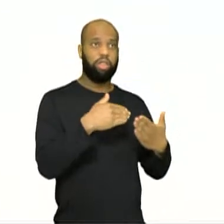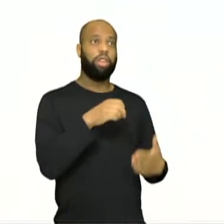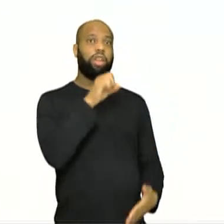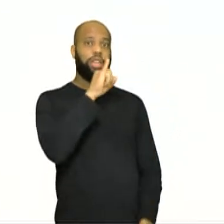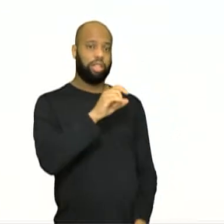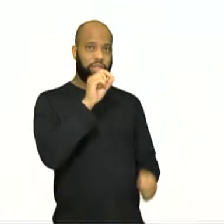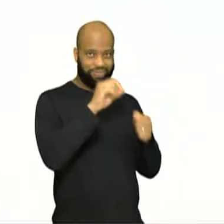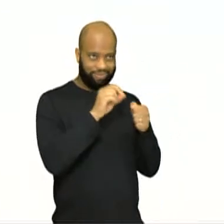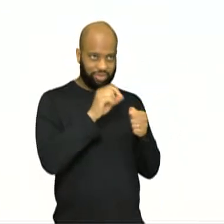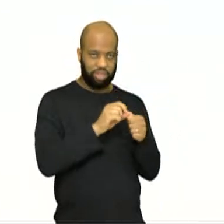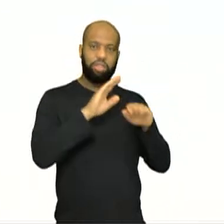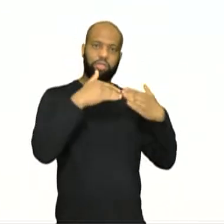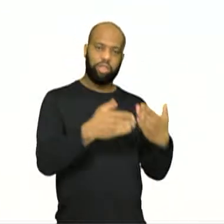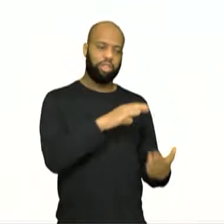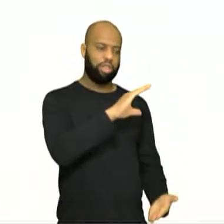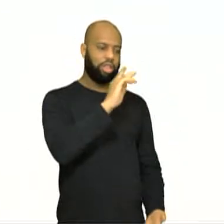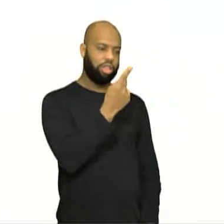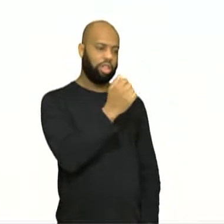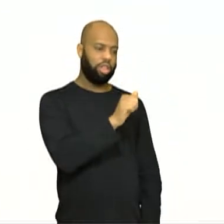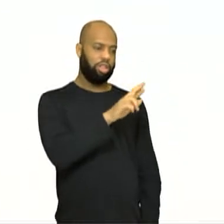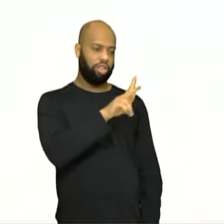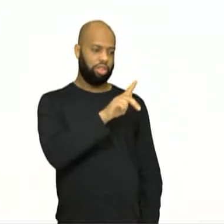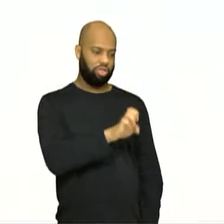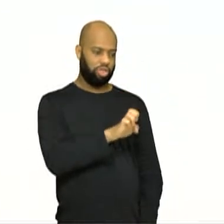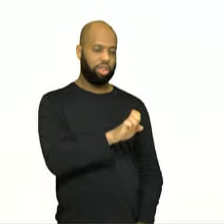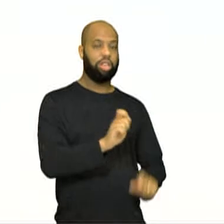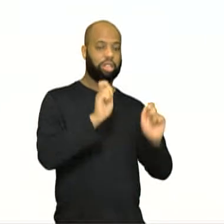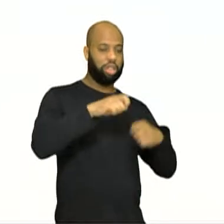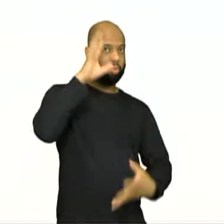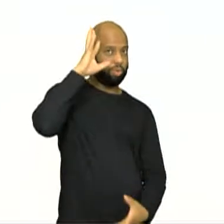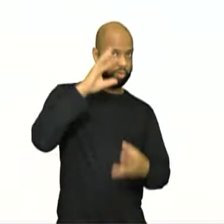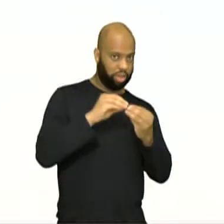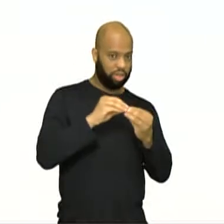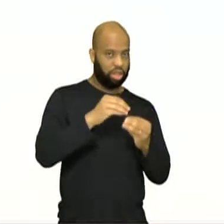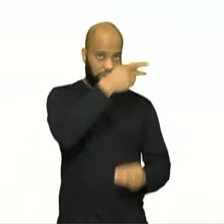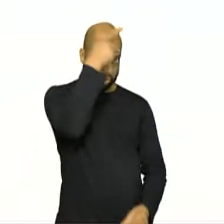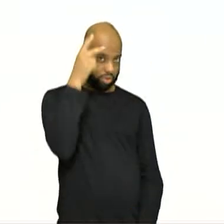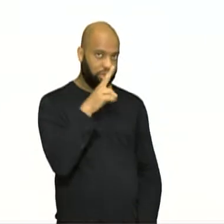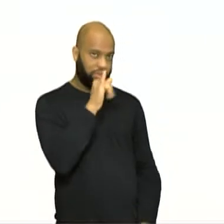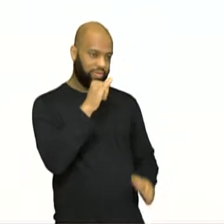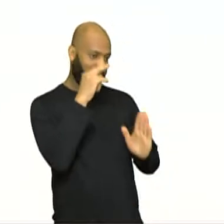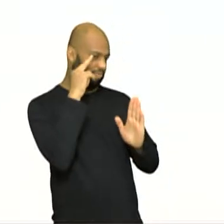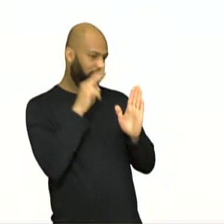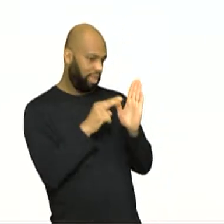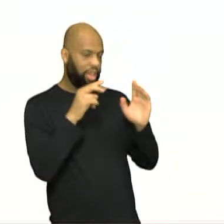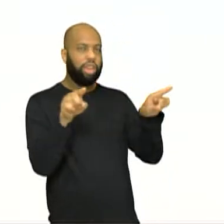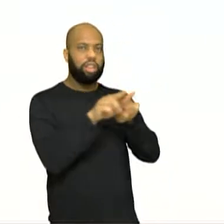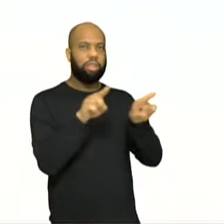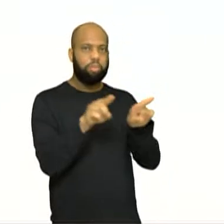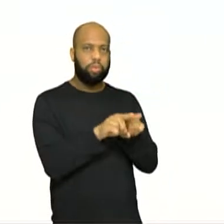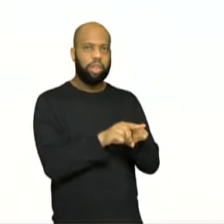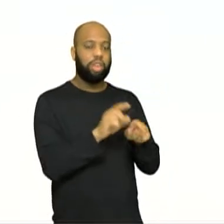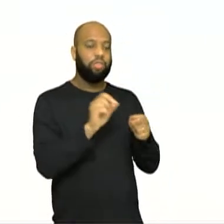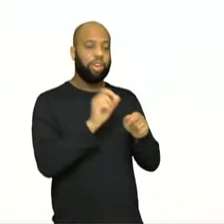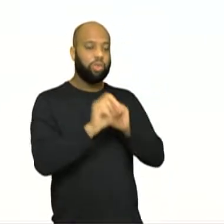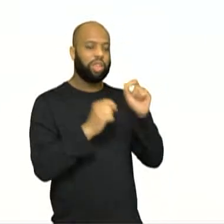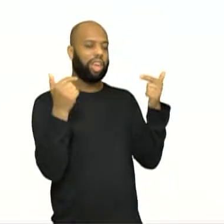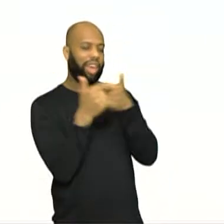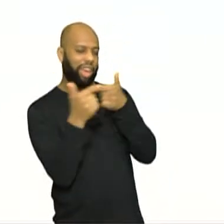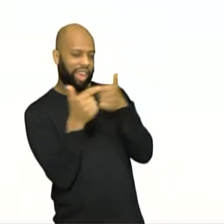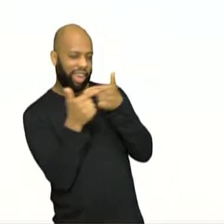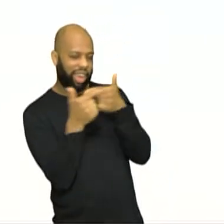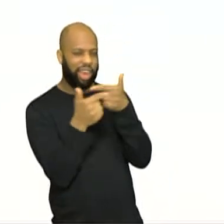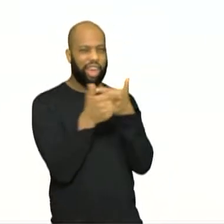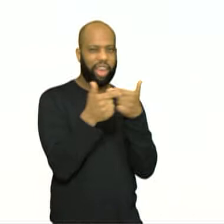é produzida, é que a charge se torna compreensível ao público leitor e, por consequência, provoca humor e